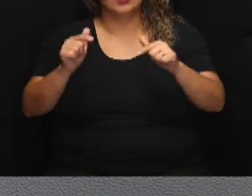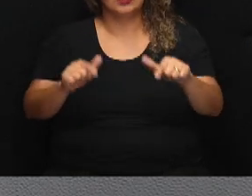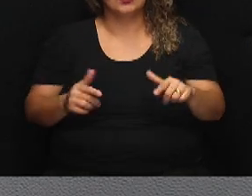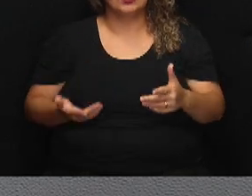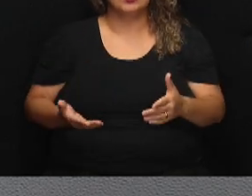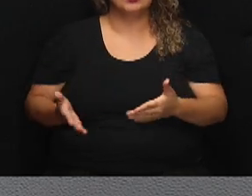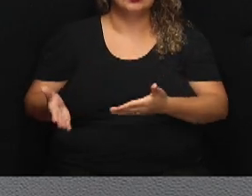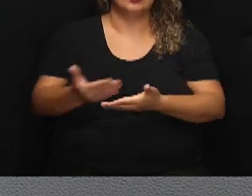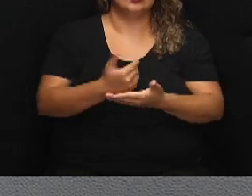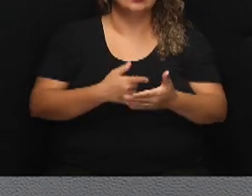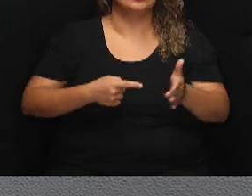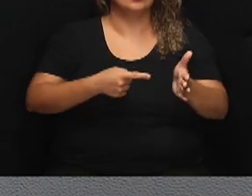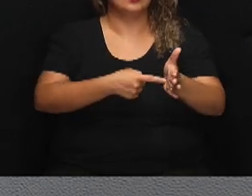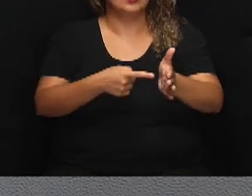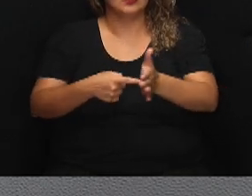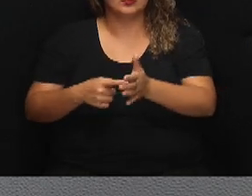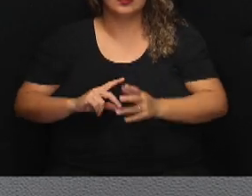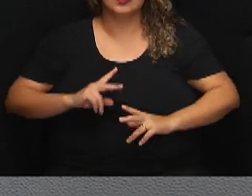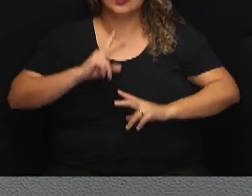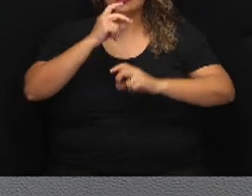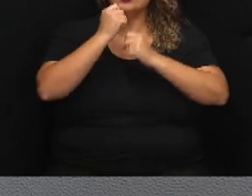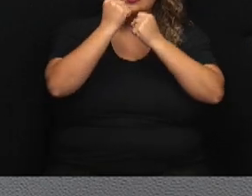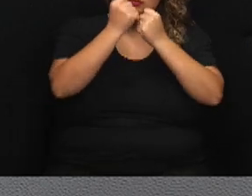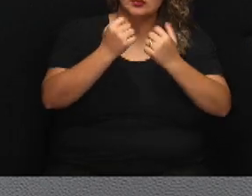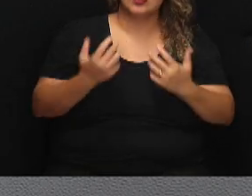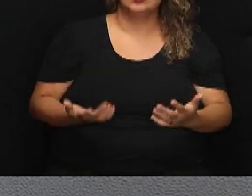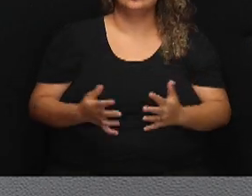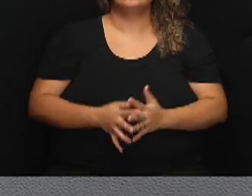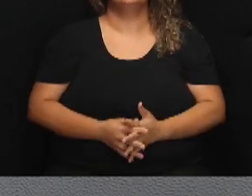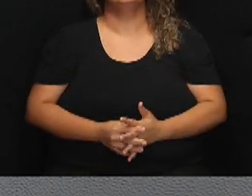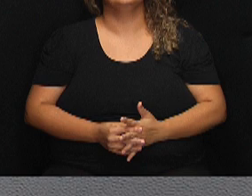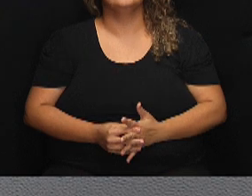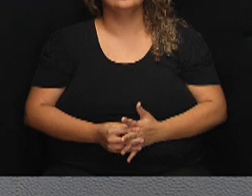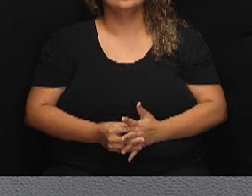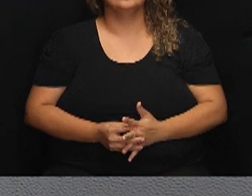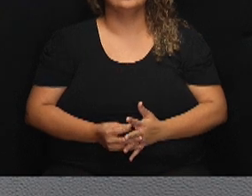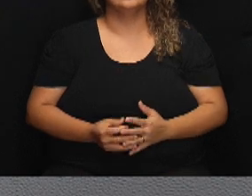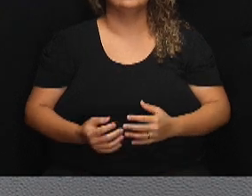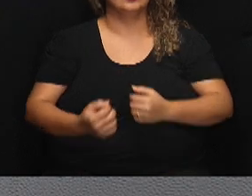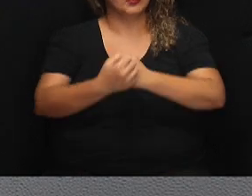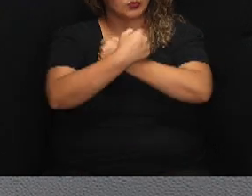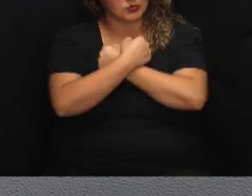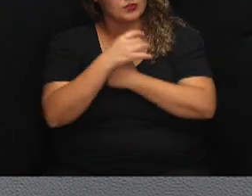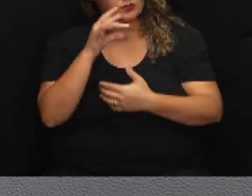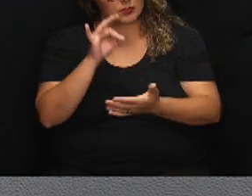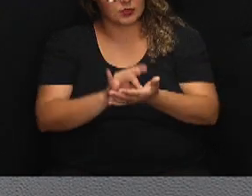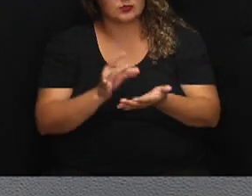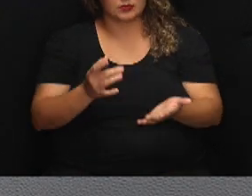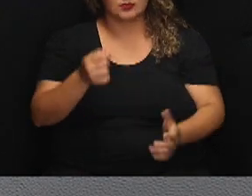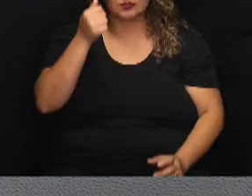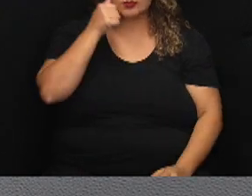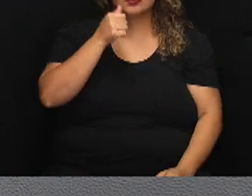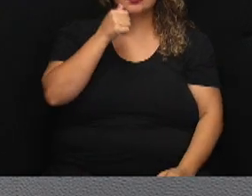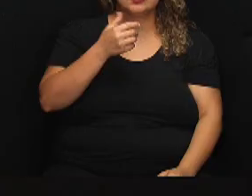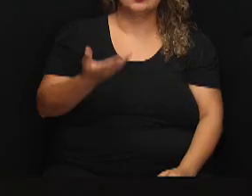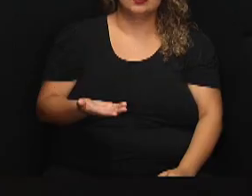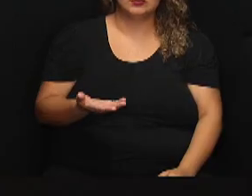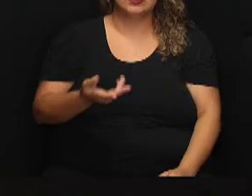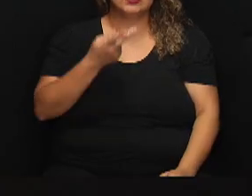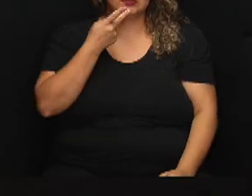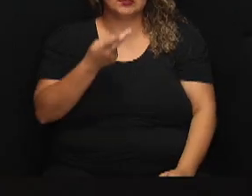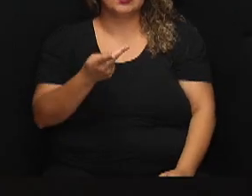de acolhimento de denúncia, de fortalecimento, de abraço mesmo, né, nessas mulheres e dizer